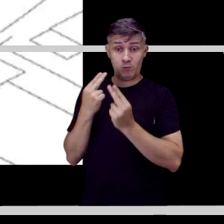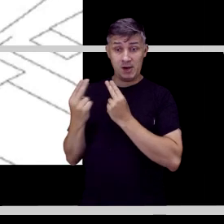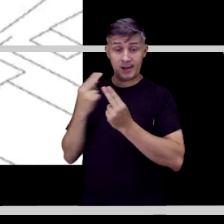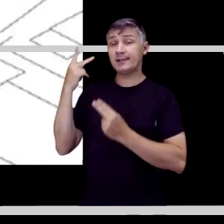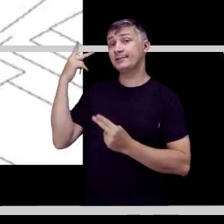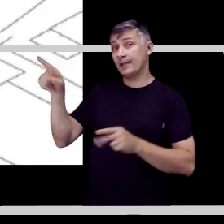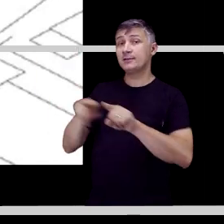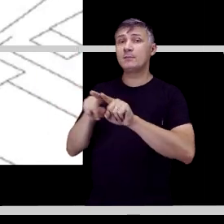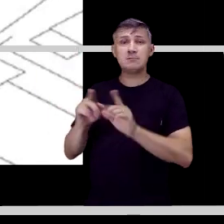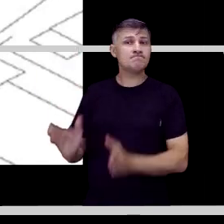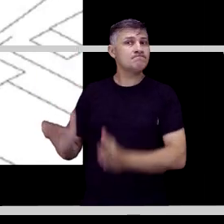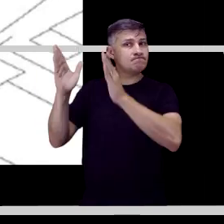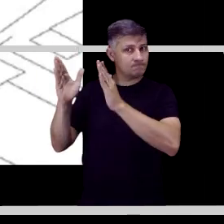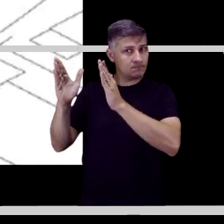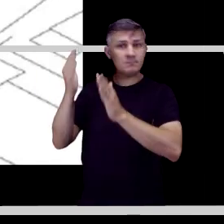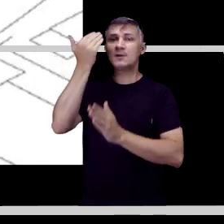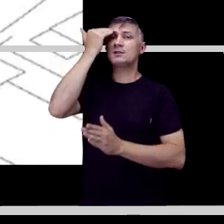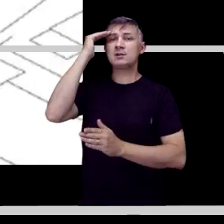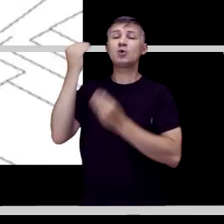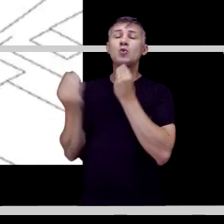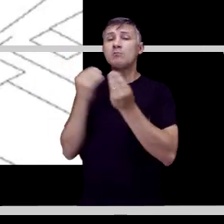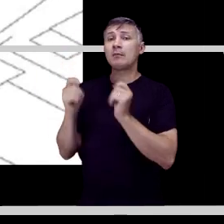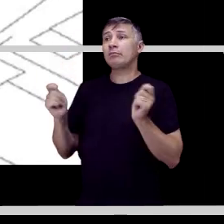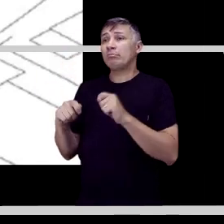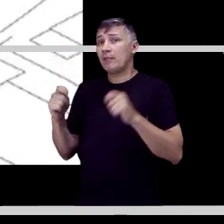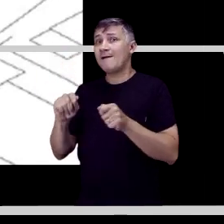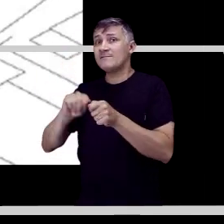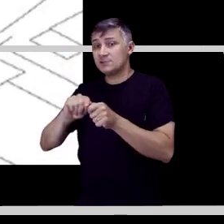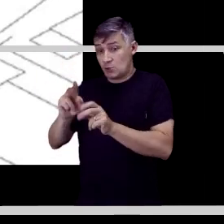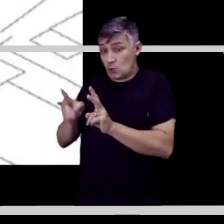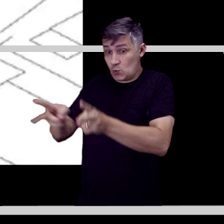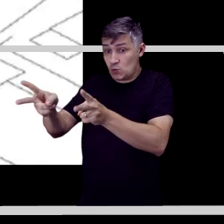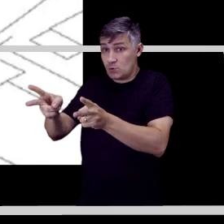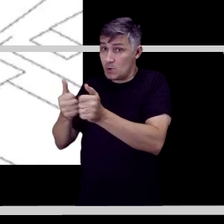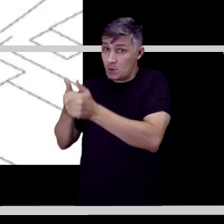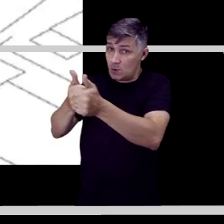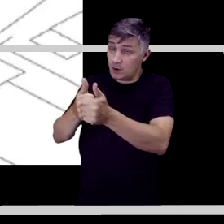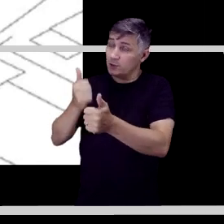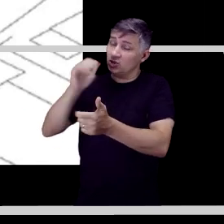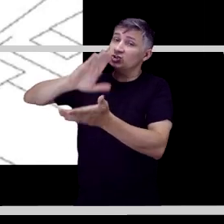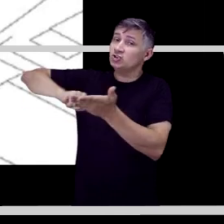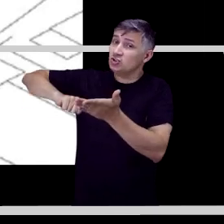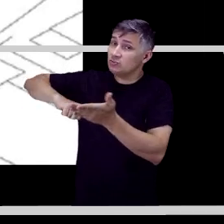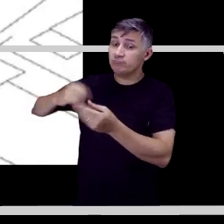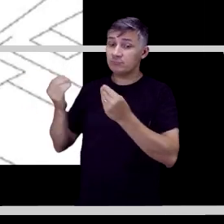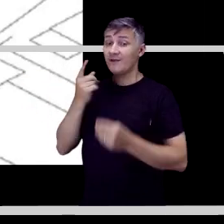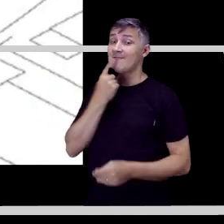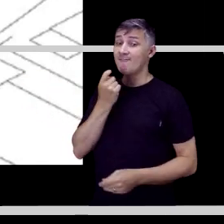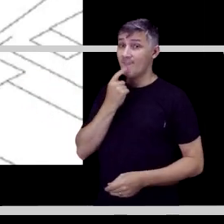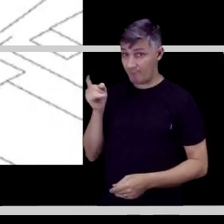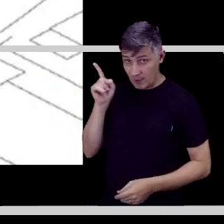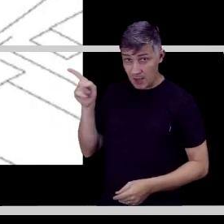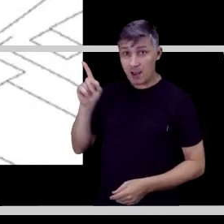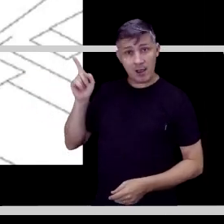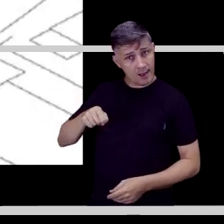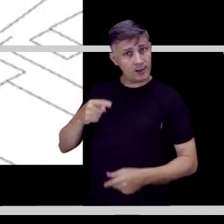urbanas e dos edifícios, para entender o que deveria ser continuado e o que devia ser suprimido. Então, o que está aí de vermelho